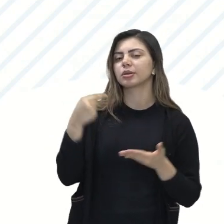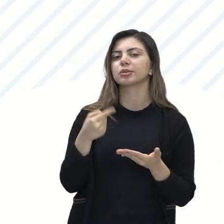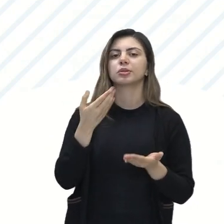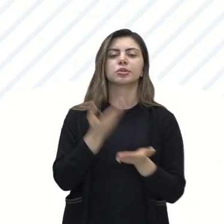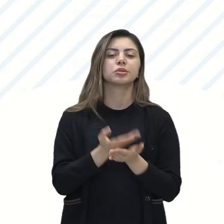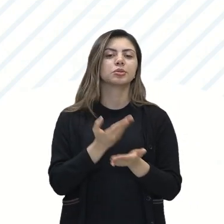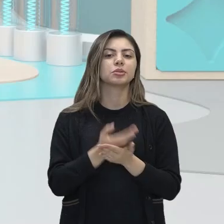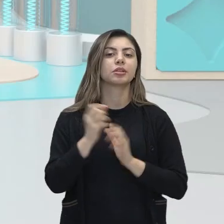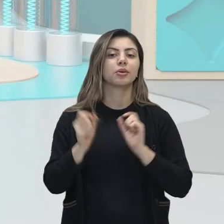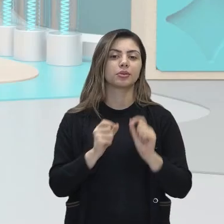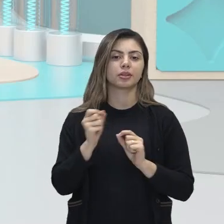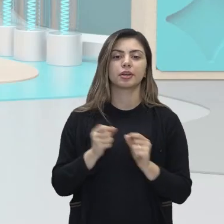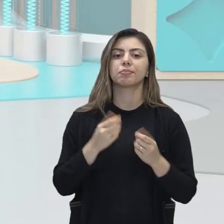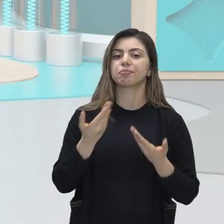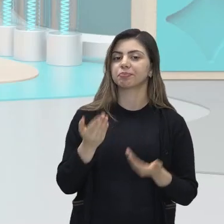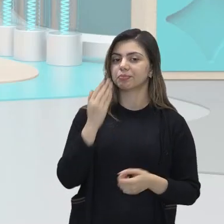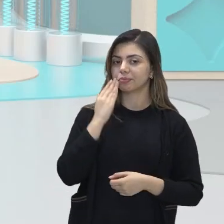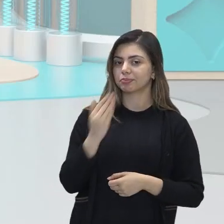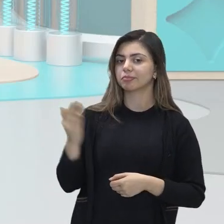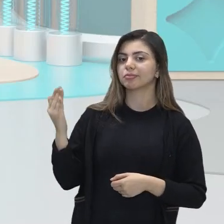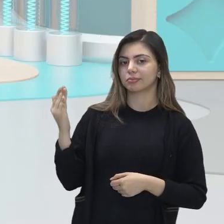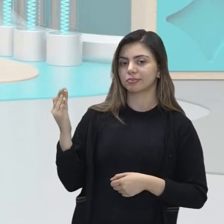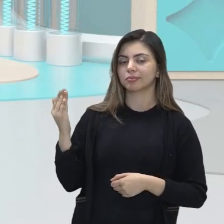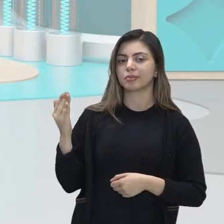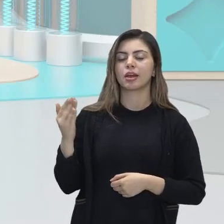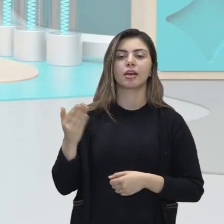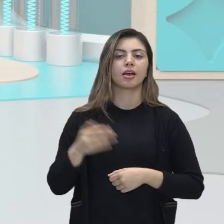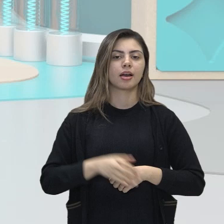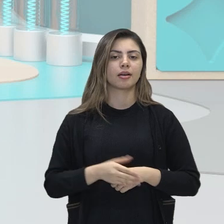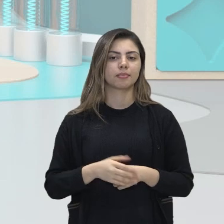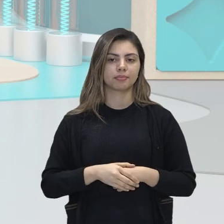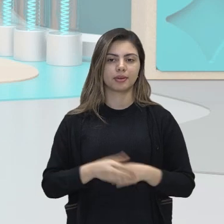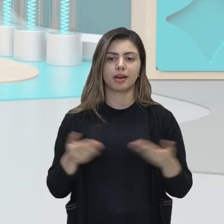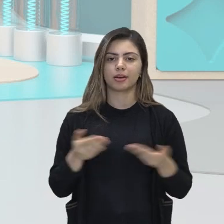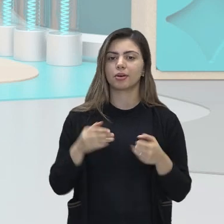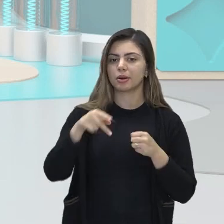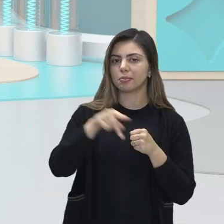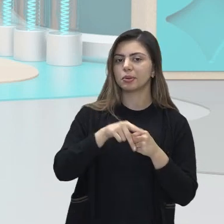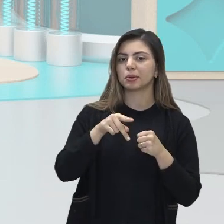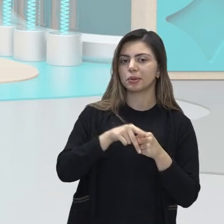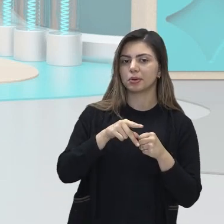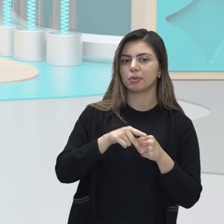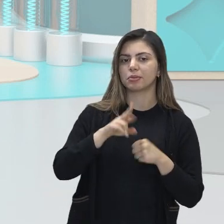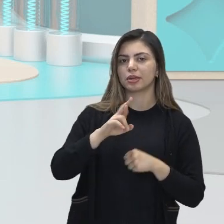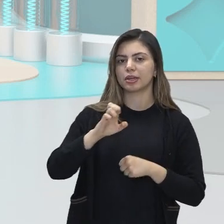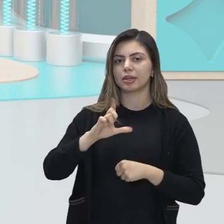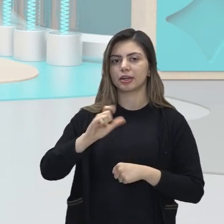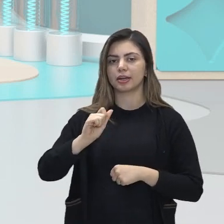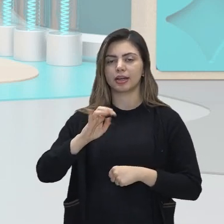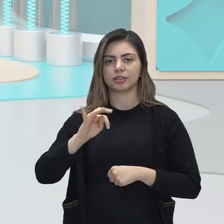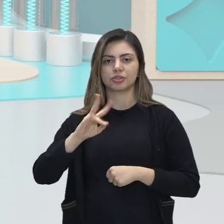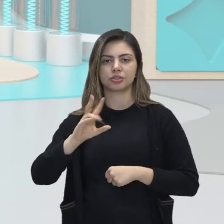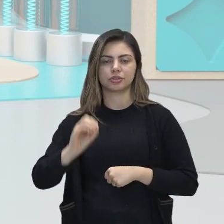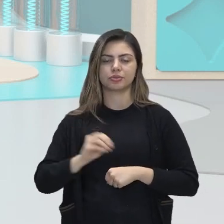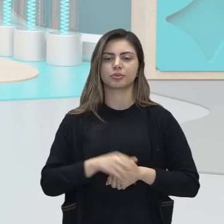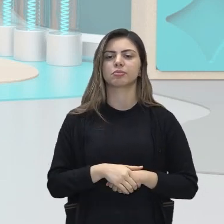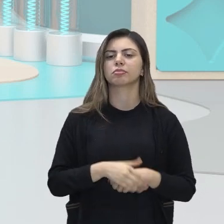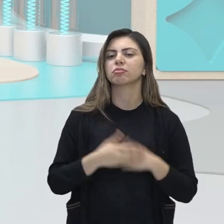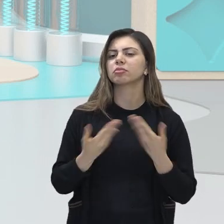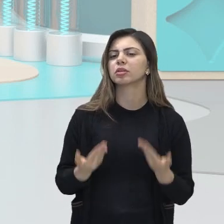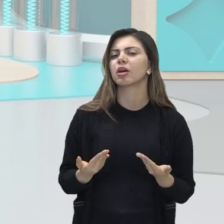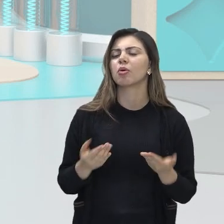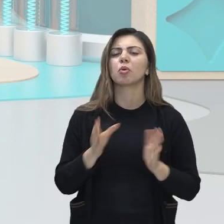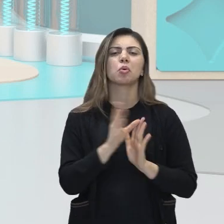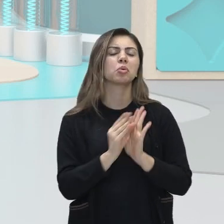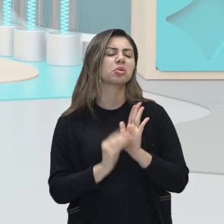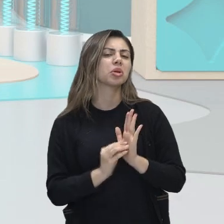pronomes relativos, ok? Let's go! Relative pronoun. Vamos ver aqui do que se trata esse conteúdo,